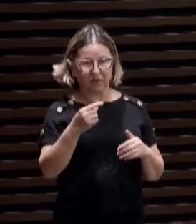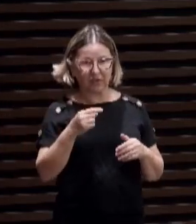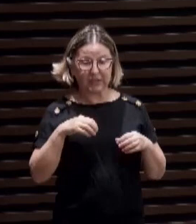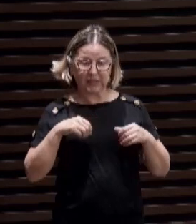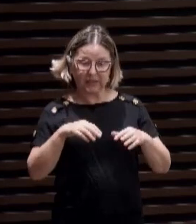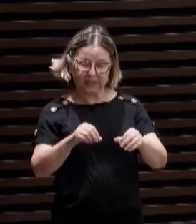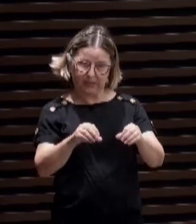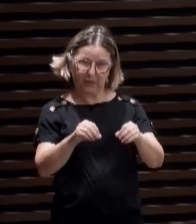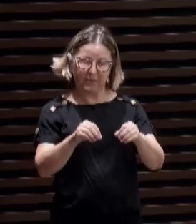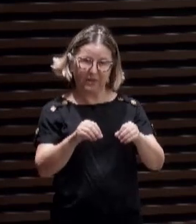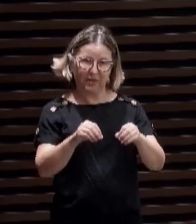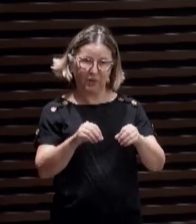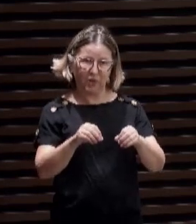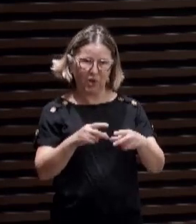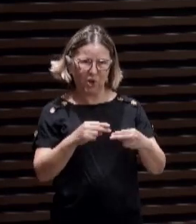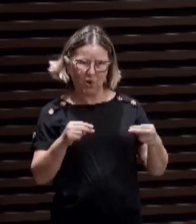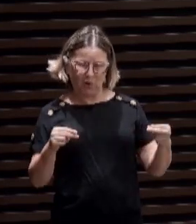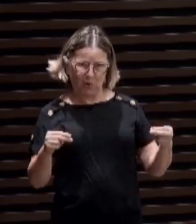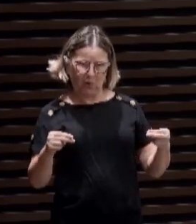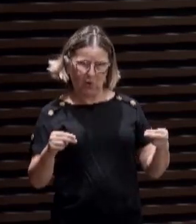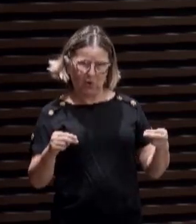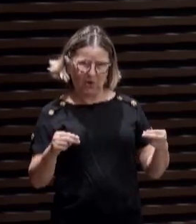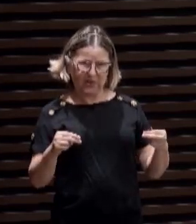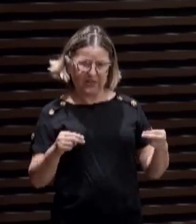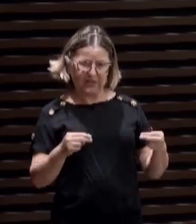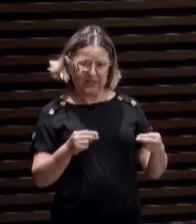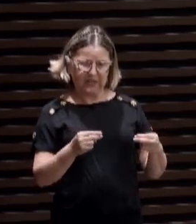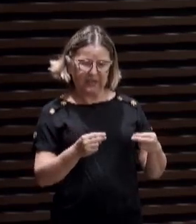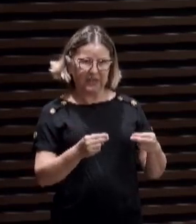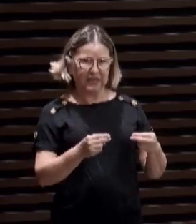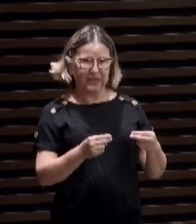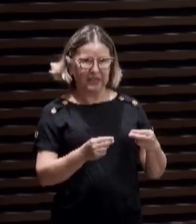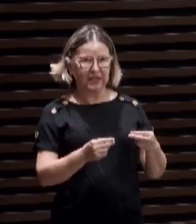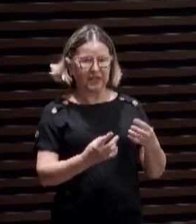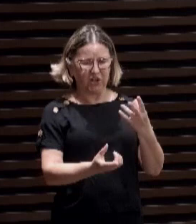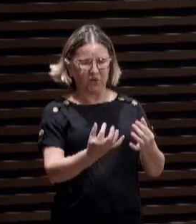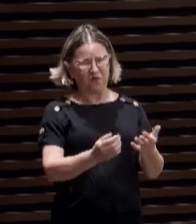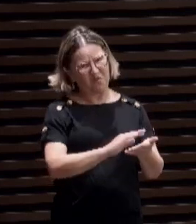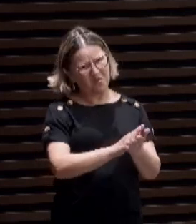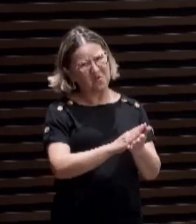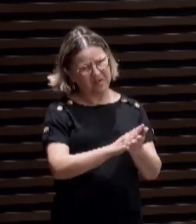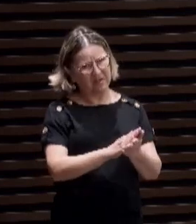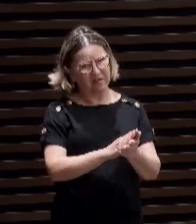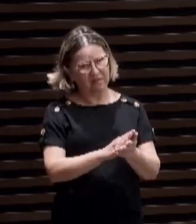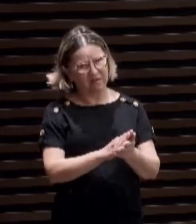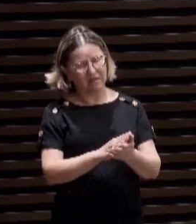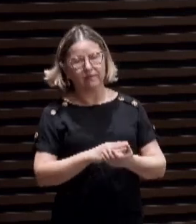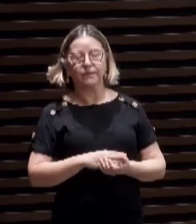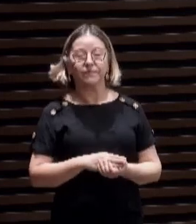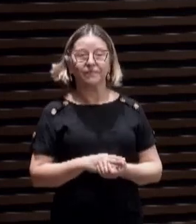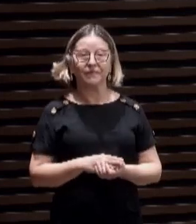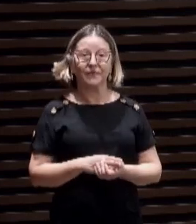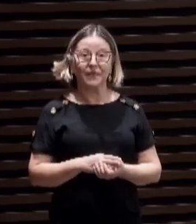não permanecerão para a eternidade. A Bíblia diz em Mateus 5,37 que nós temos que